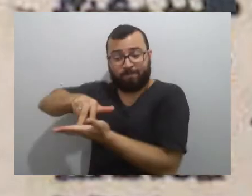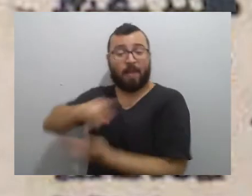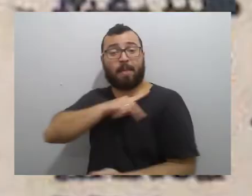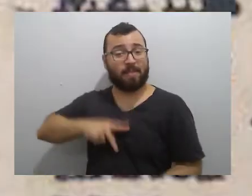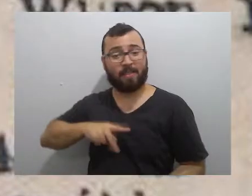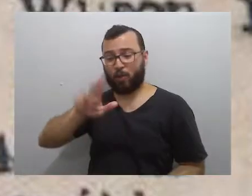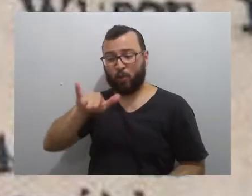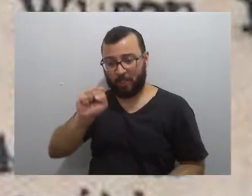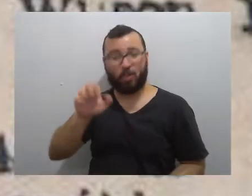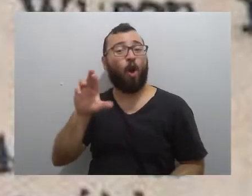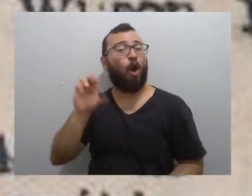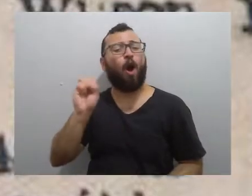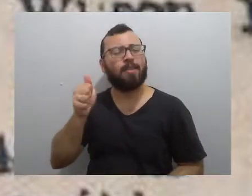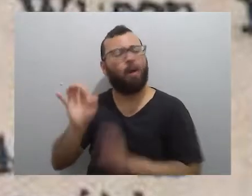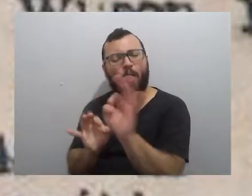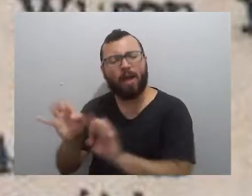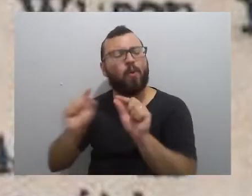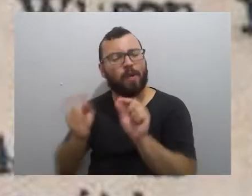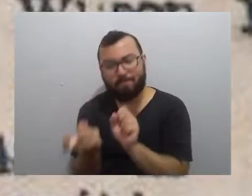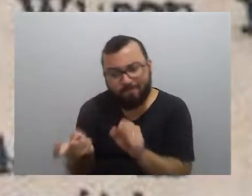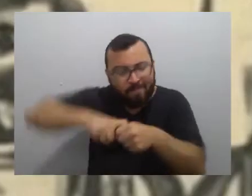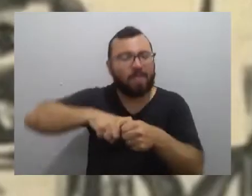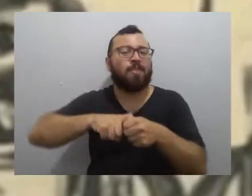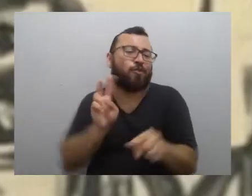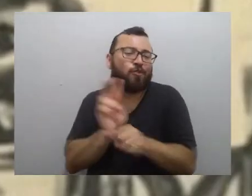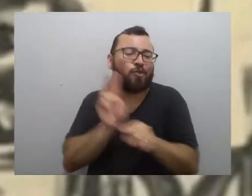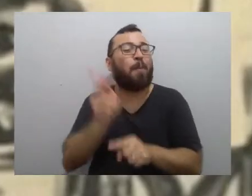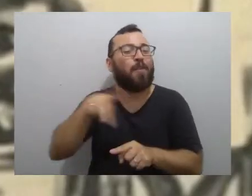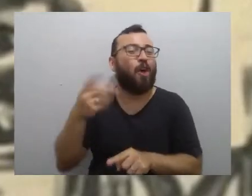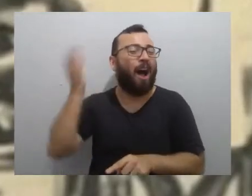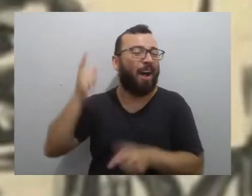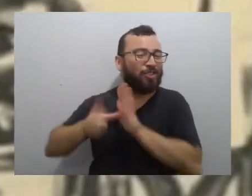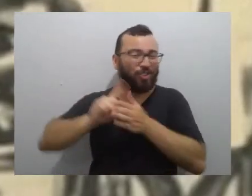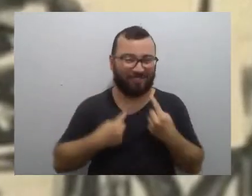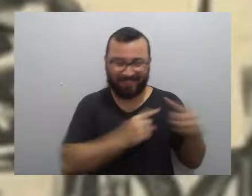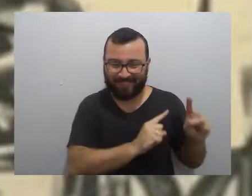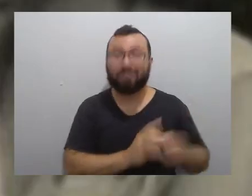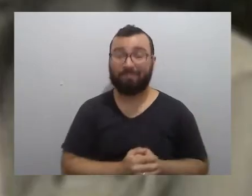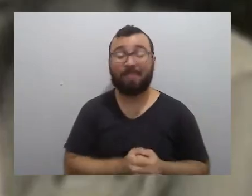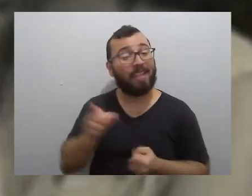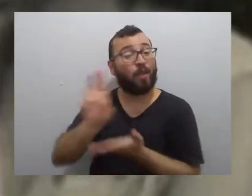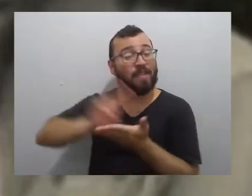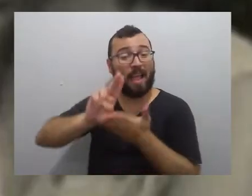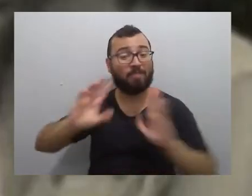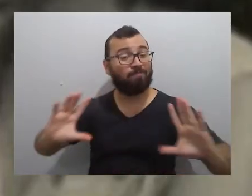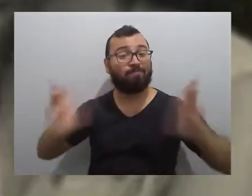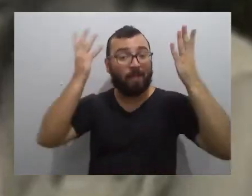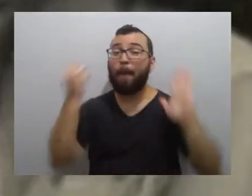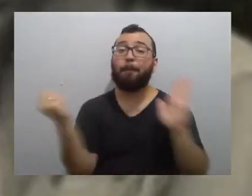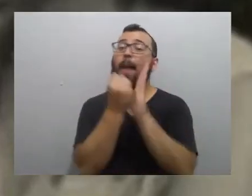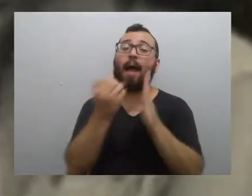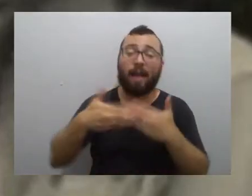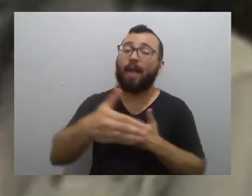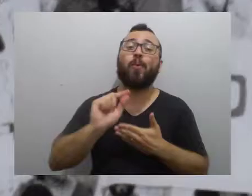evento marcou o início da abertura democrática. Em 1982, os técnicos administrativos da